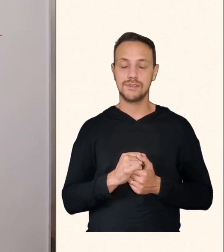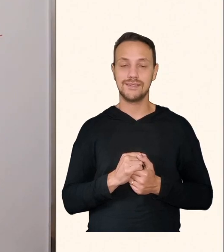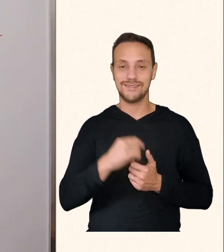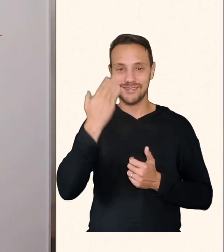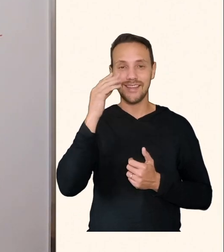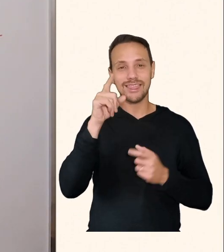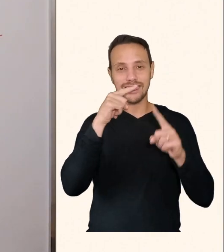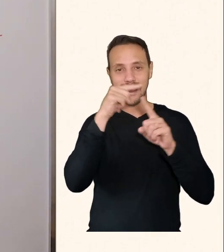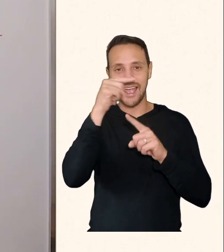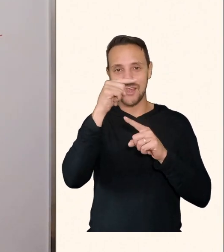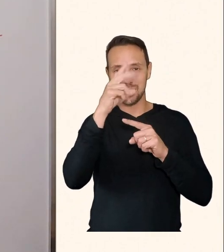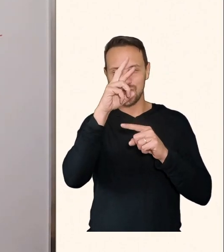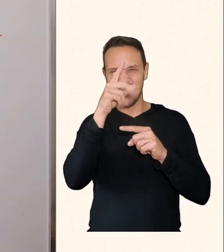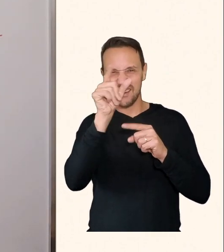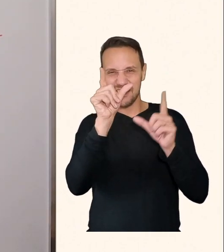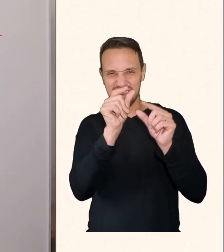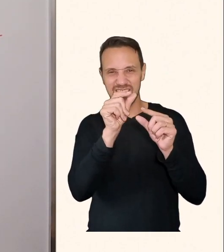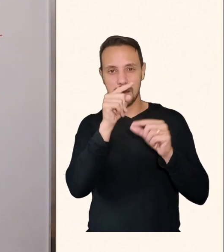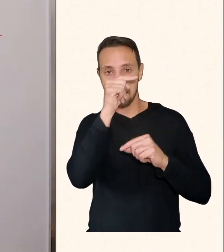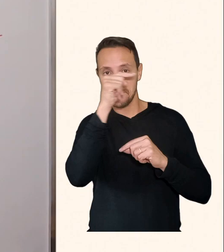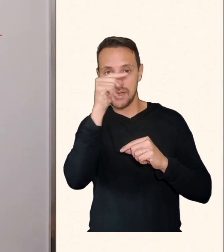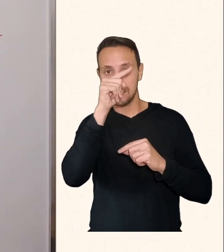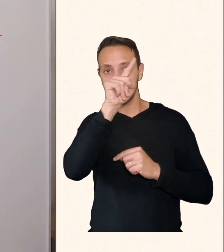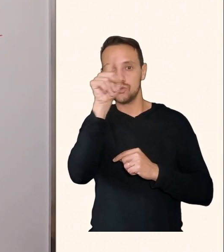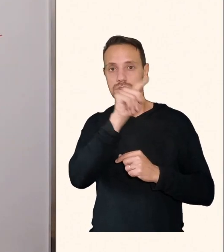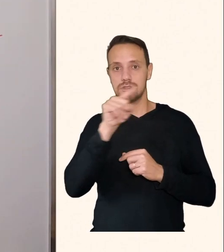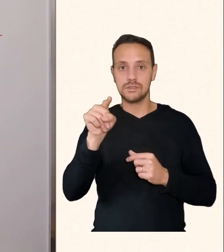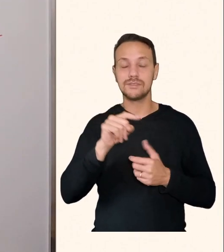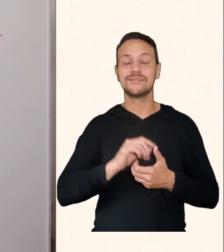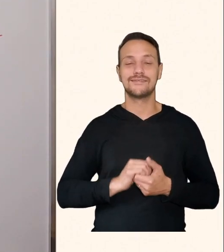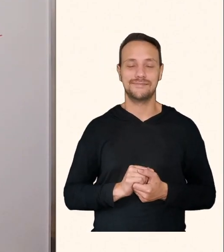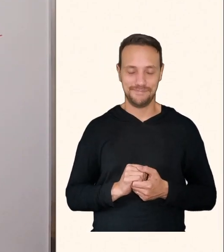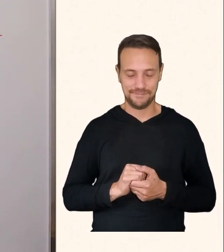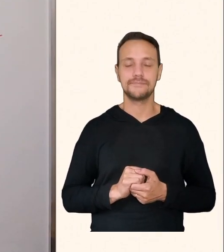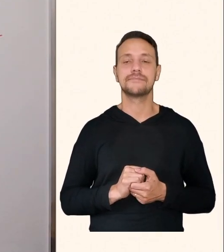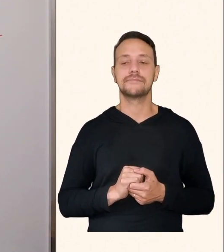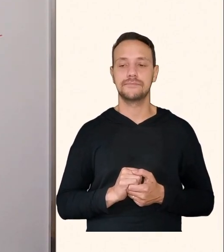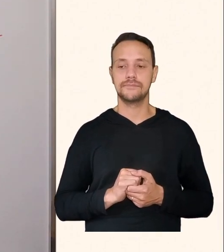I dá menos Z. Ó. J para I menos Z.